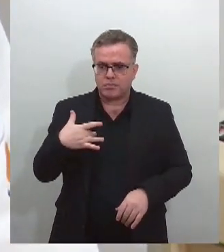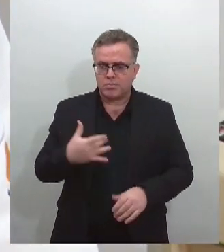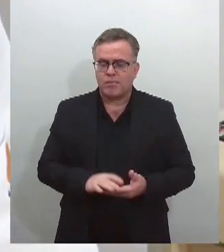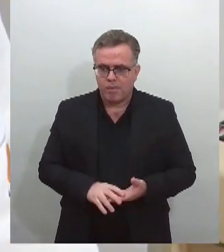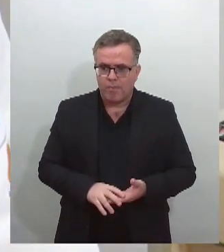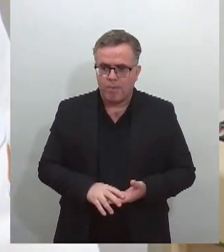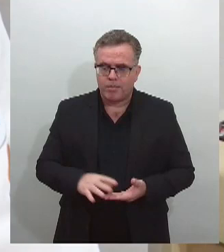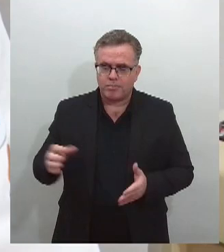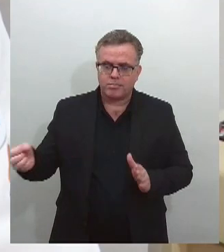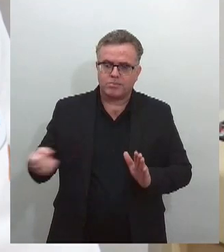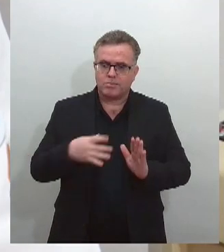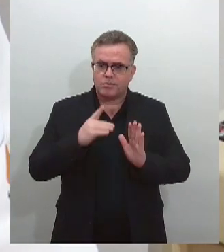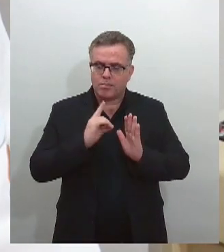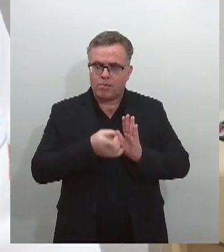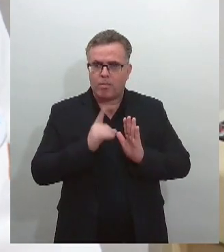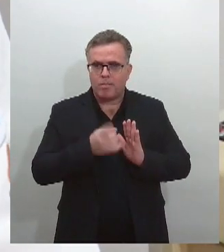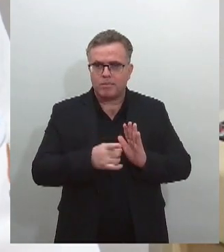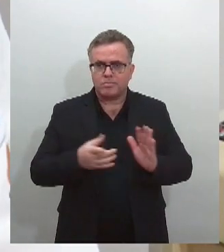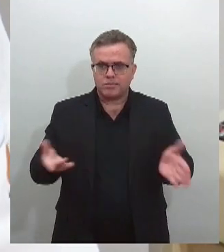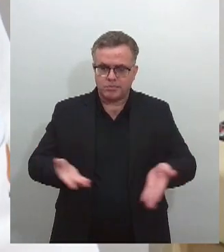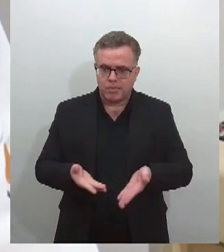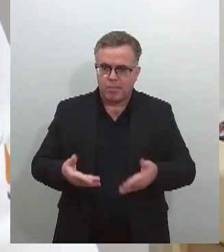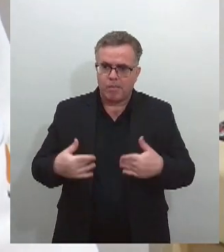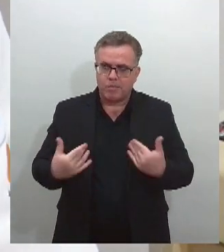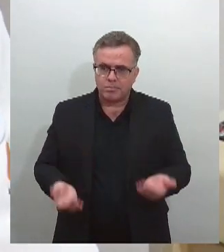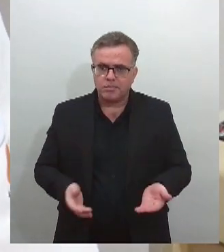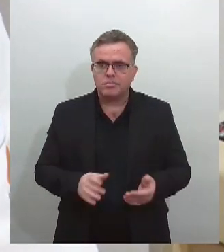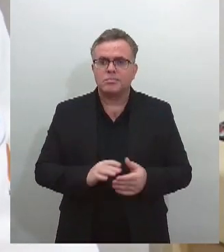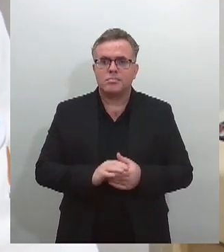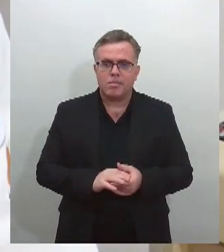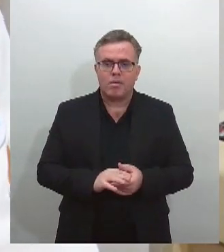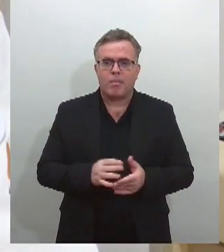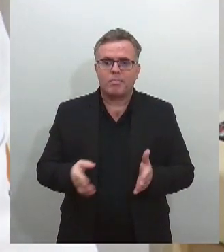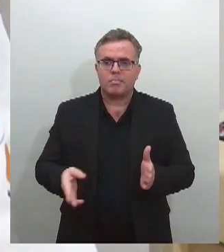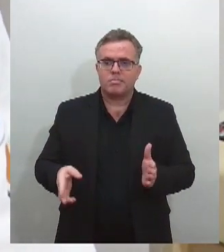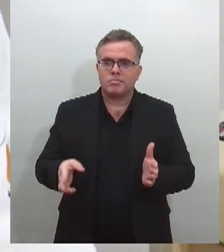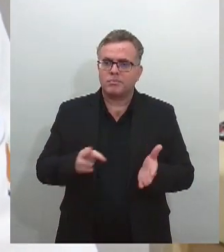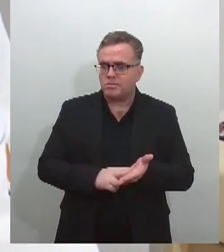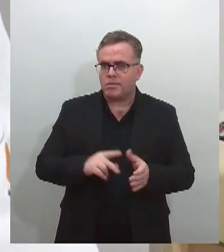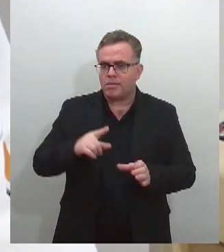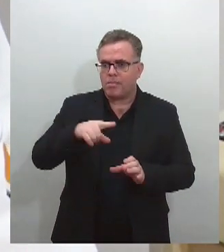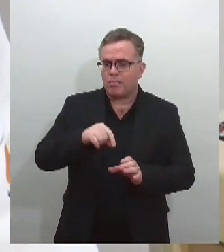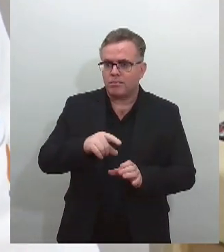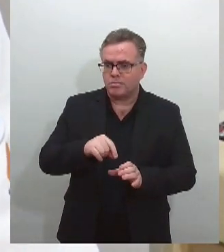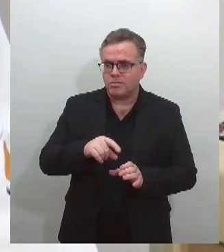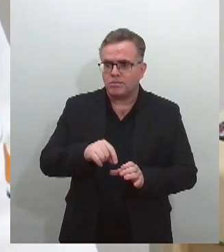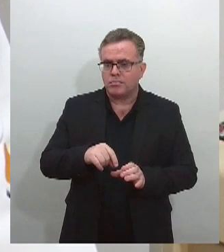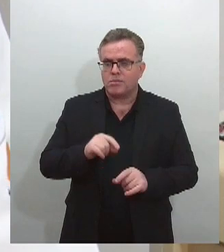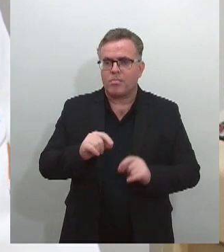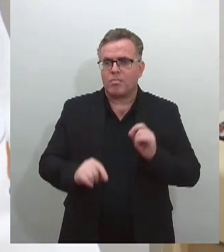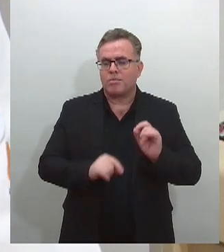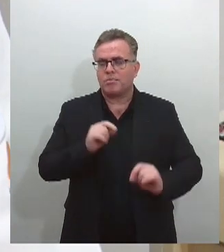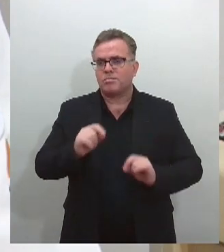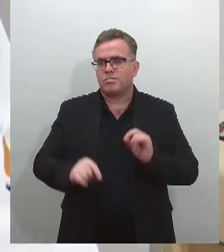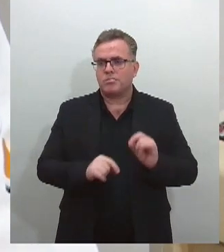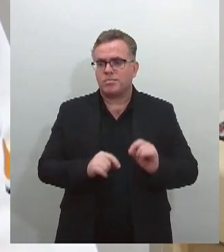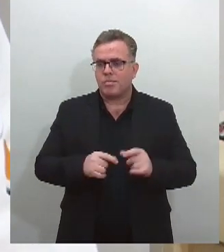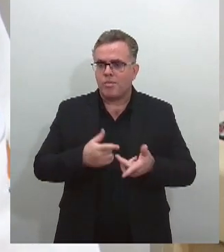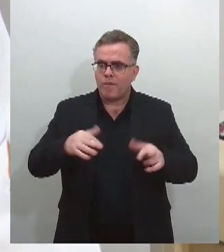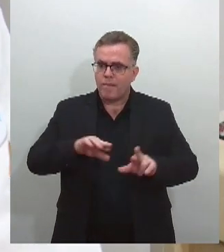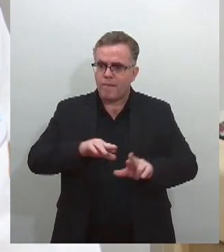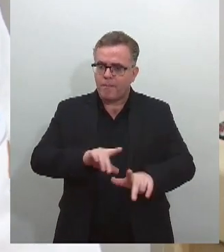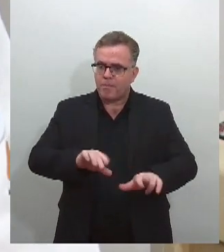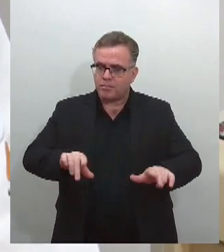que foi lançada agora pela OMS nada mais afirma que os adoçantes não nutritivos, né, o ciclamato, aspartame,